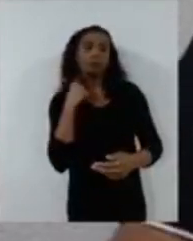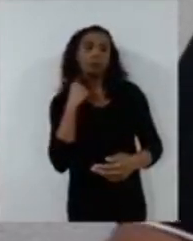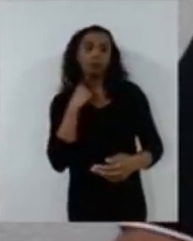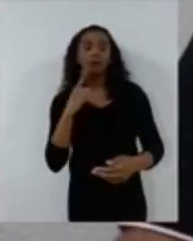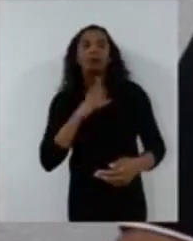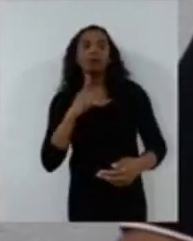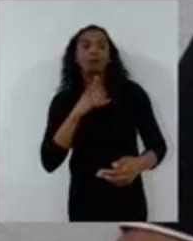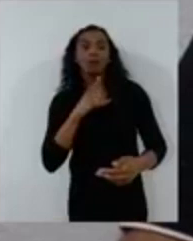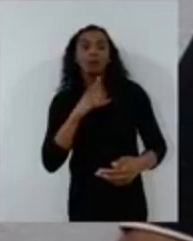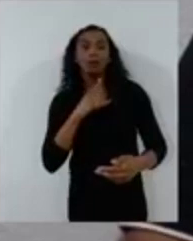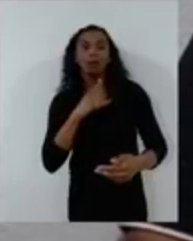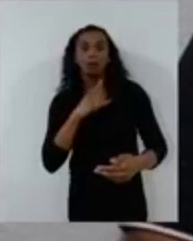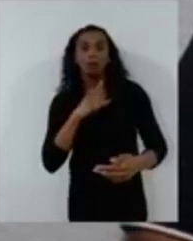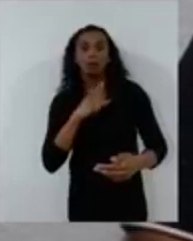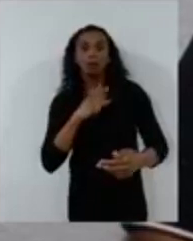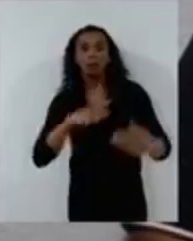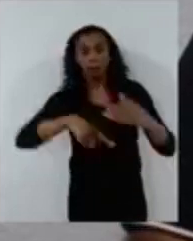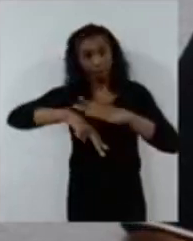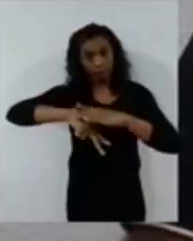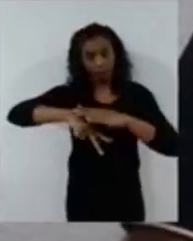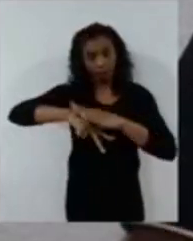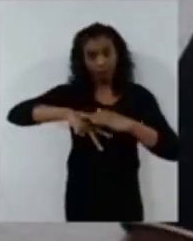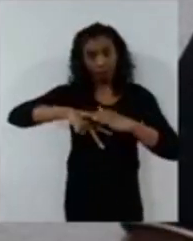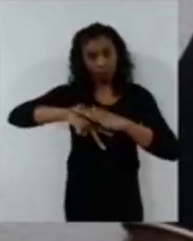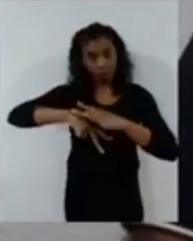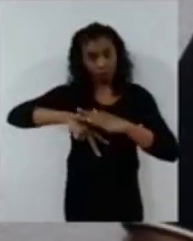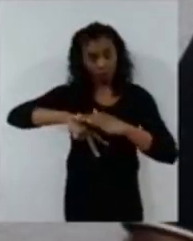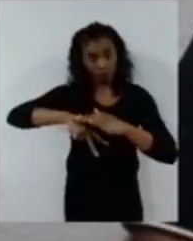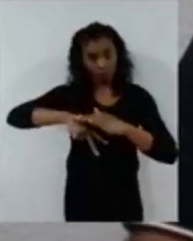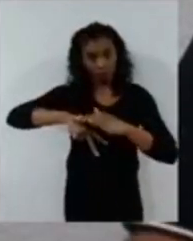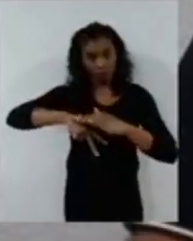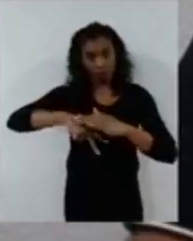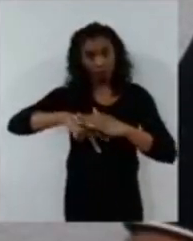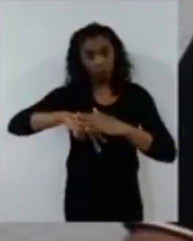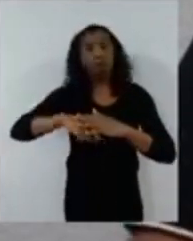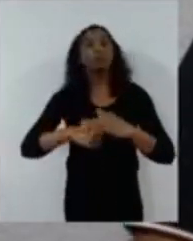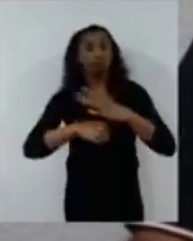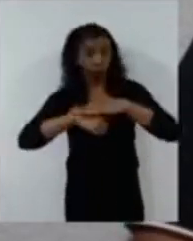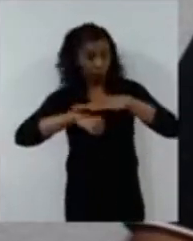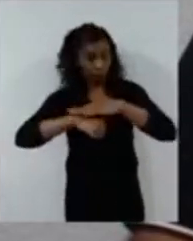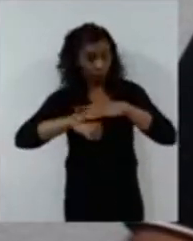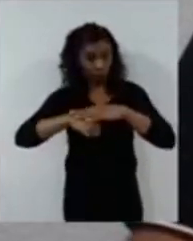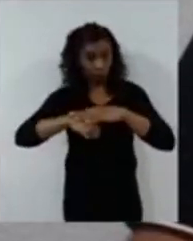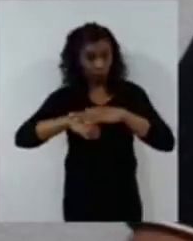confirmados, 54, casos curados, 16, óbito,